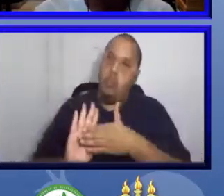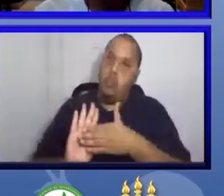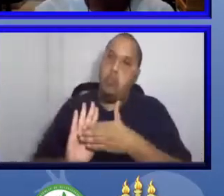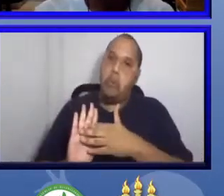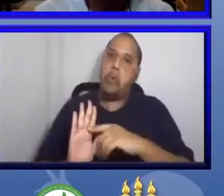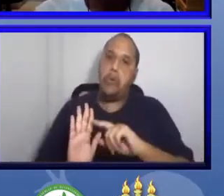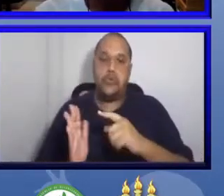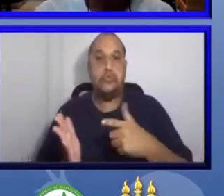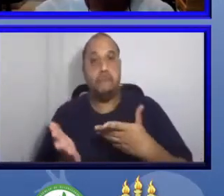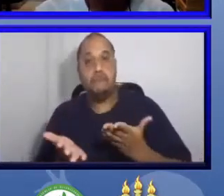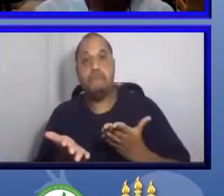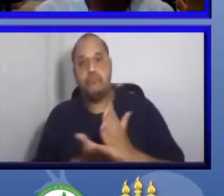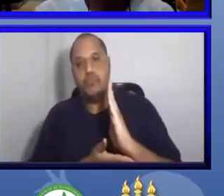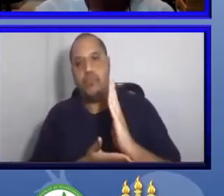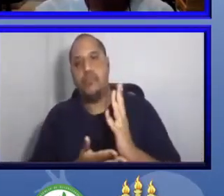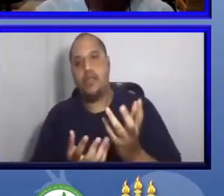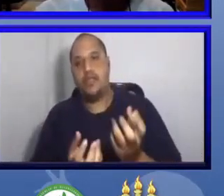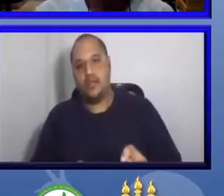Próximo.